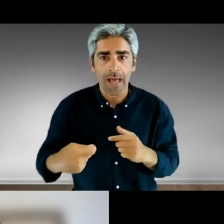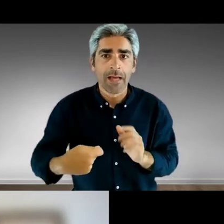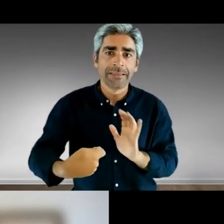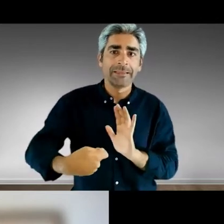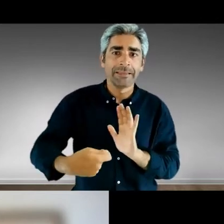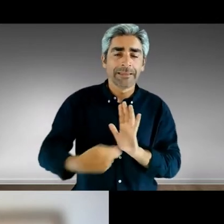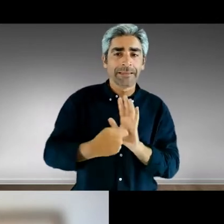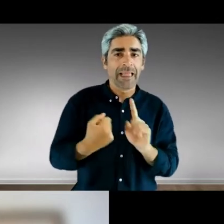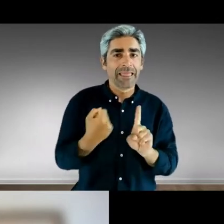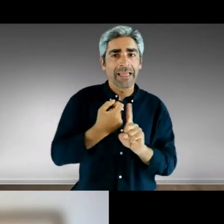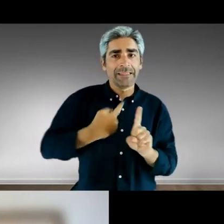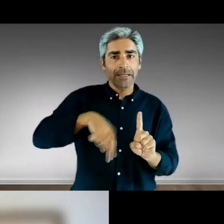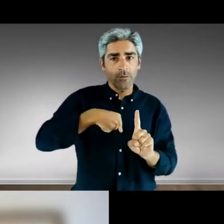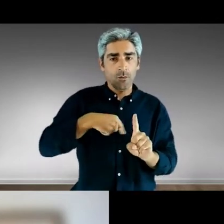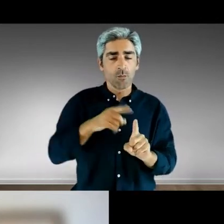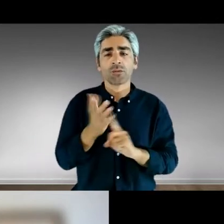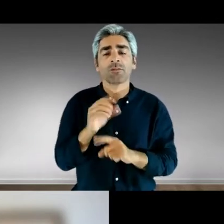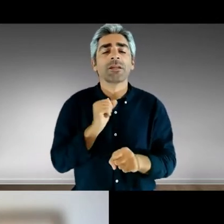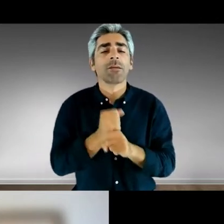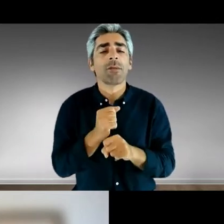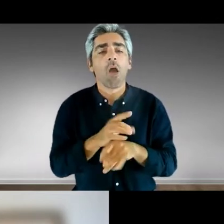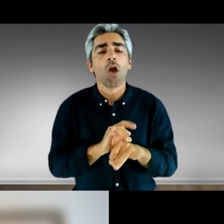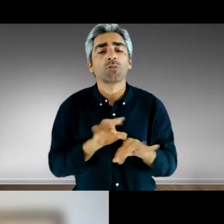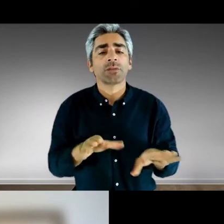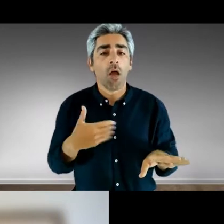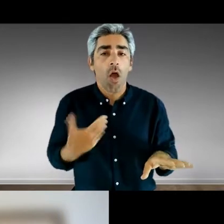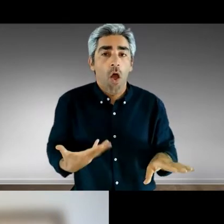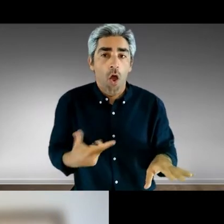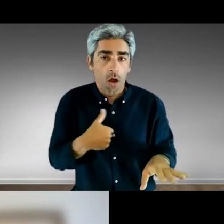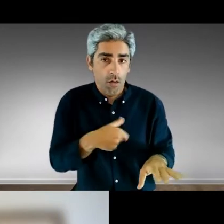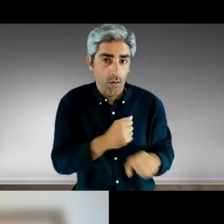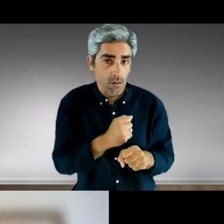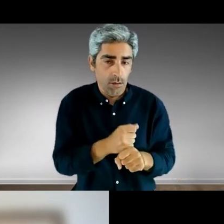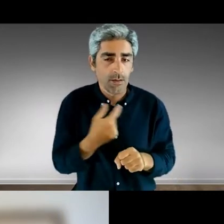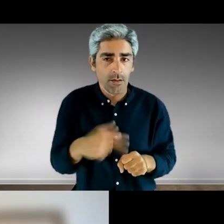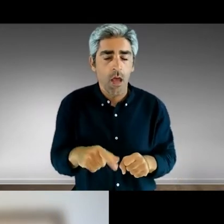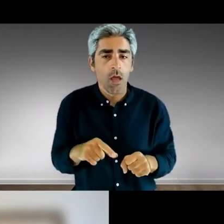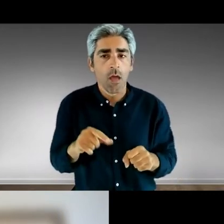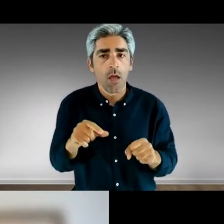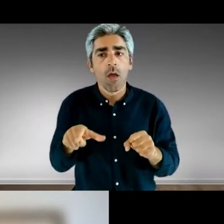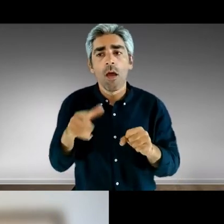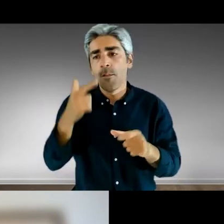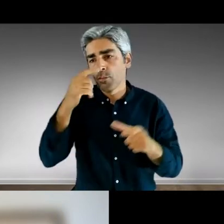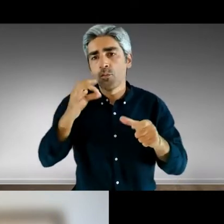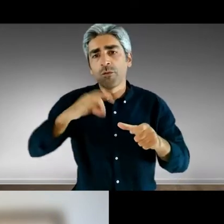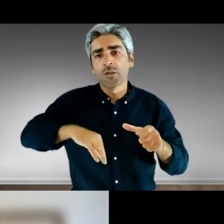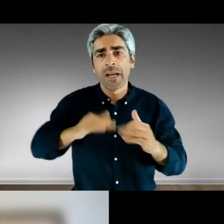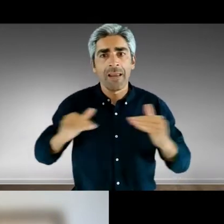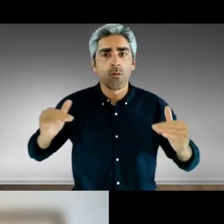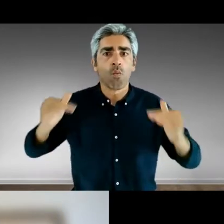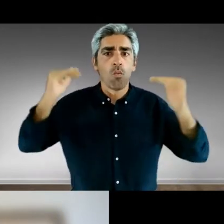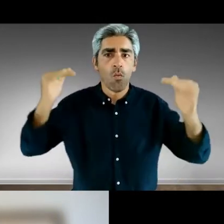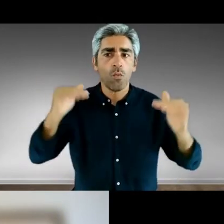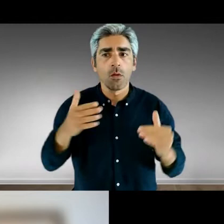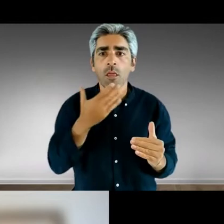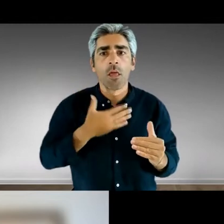num hospital, por exemplo, como onde eu atualmente trabalho, em que tem quadros de excelência, realmente nós estamos sempre a ser postos à